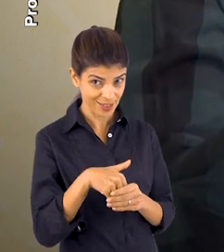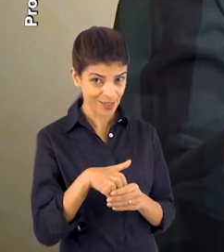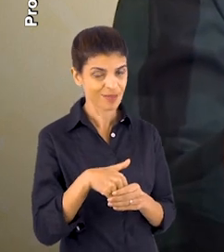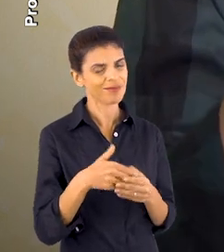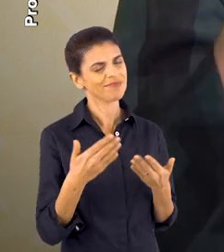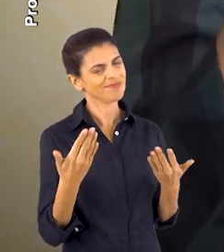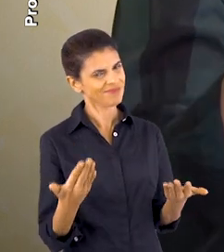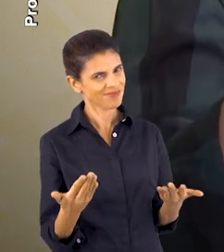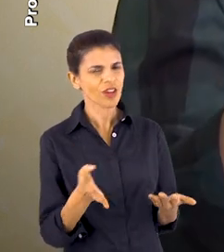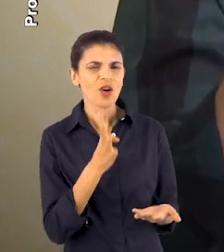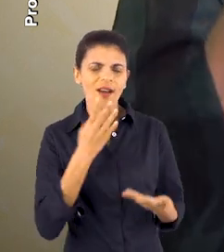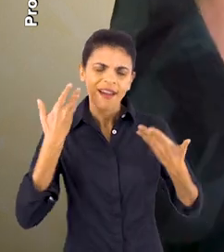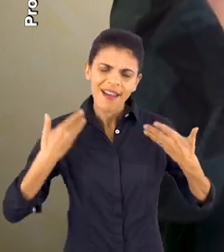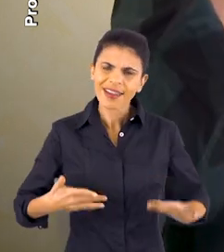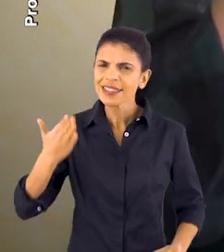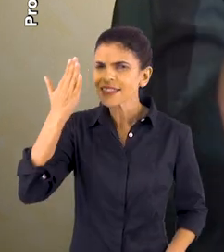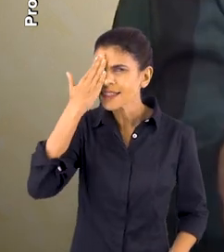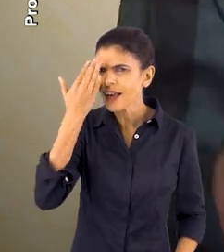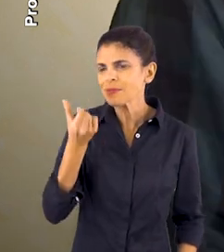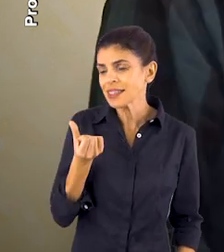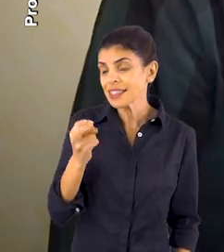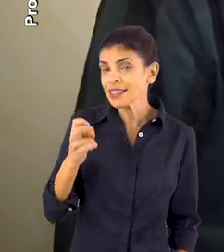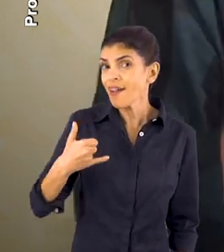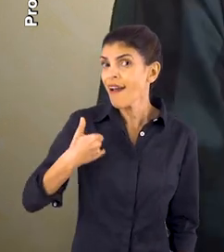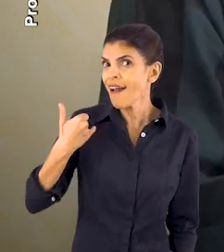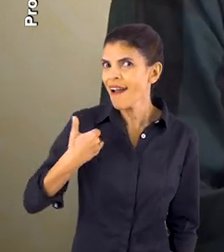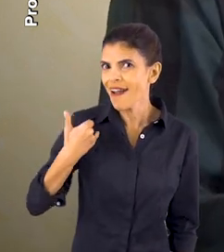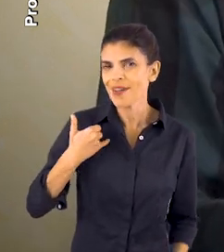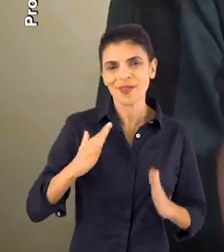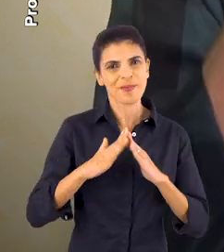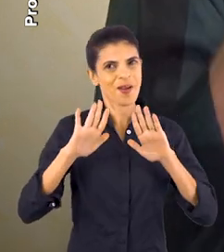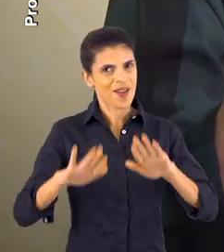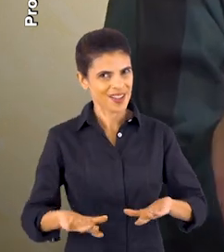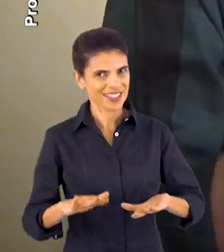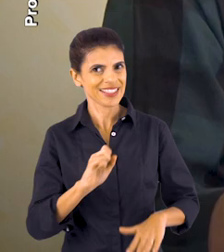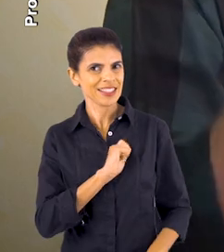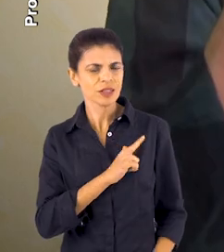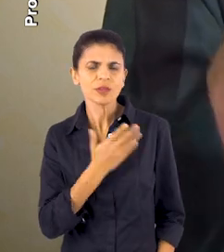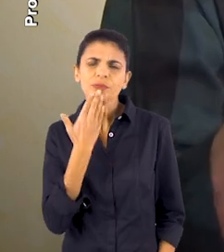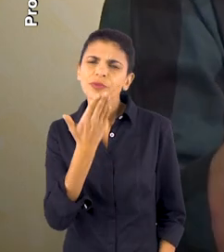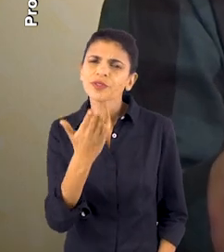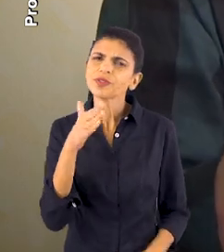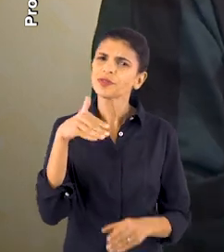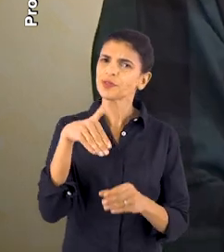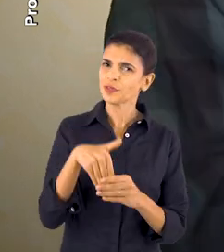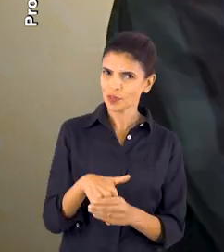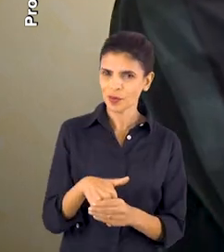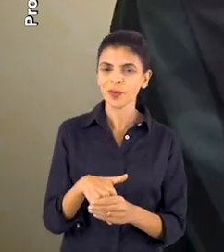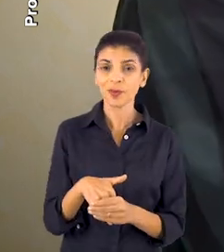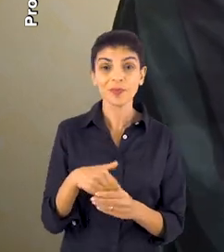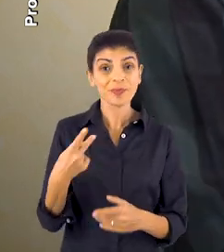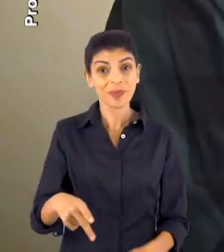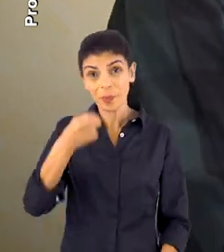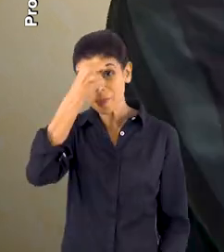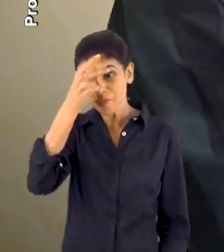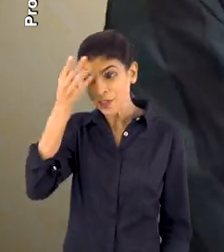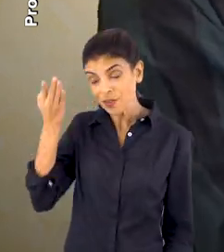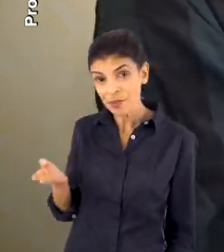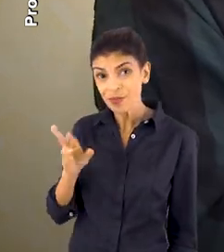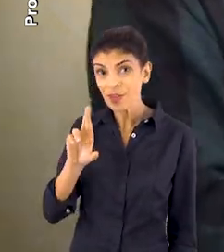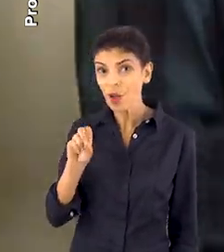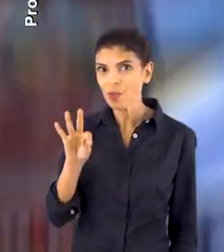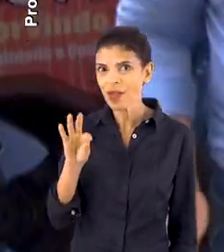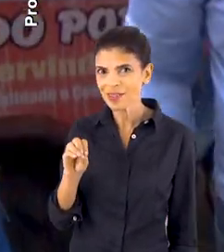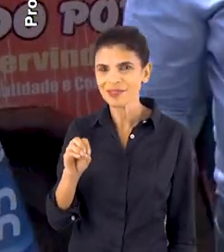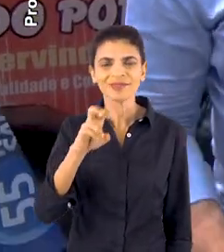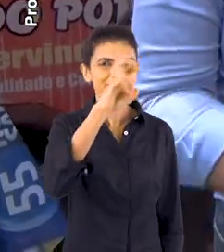caro eleitor, aquele que me conhece há 65 anos nessa cidade, gostaria de pedir o voto para nosso prefeito Roberto